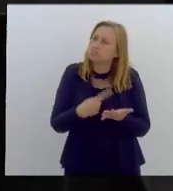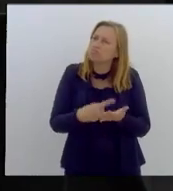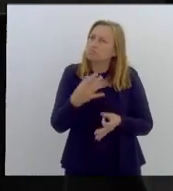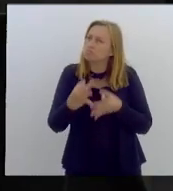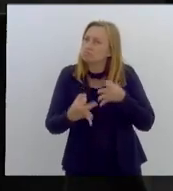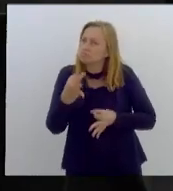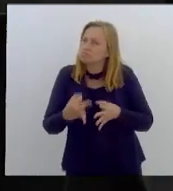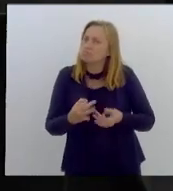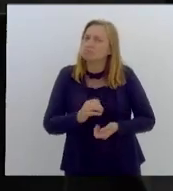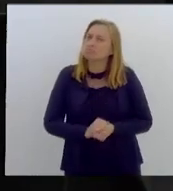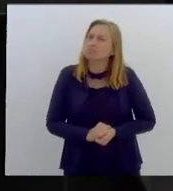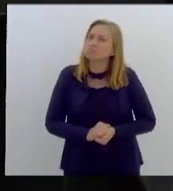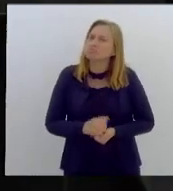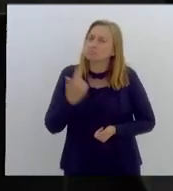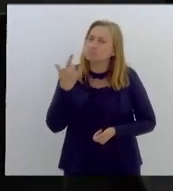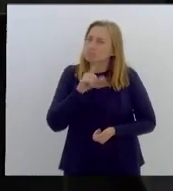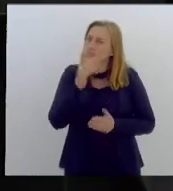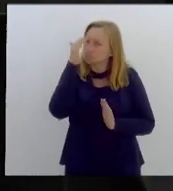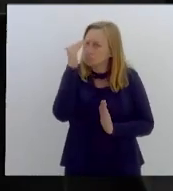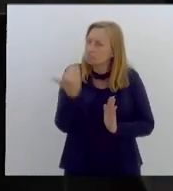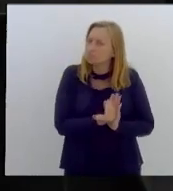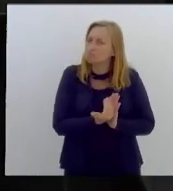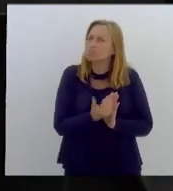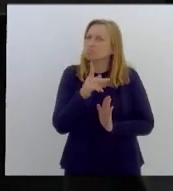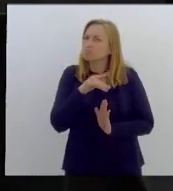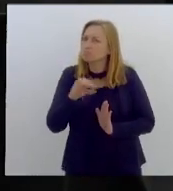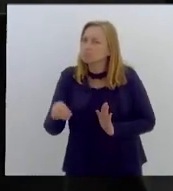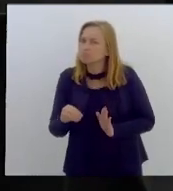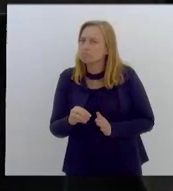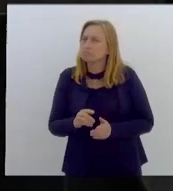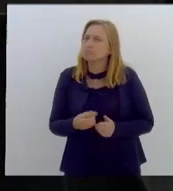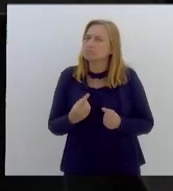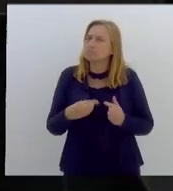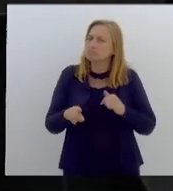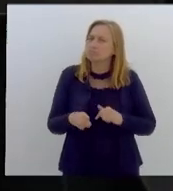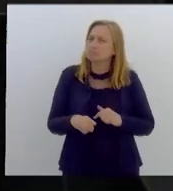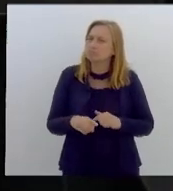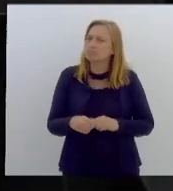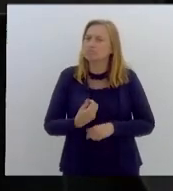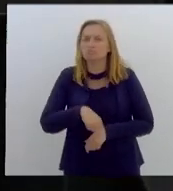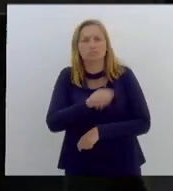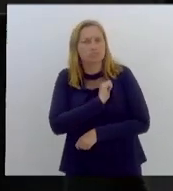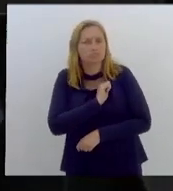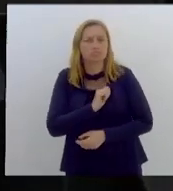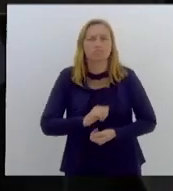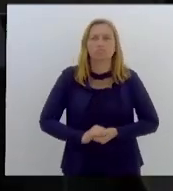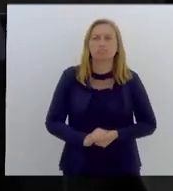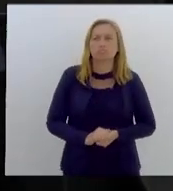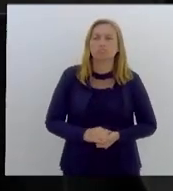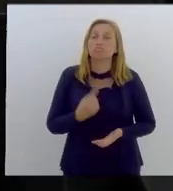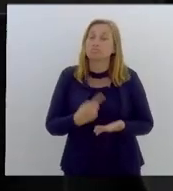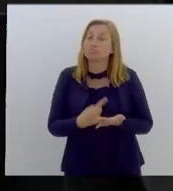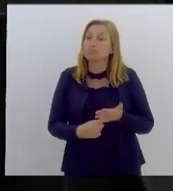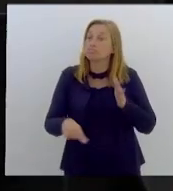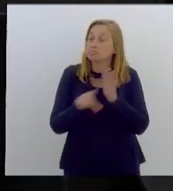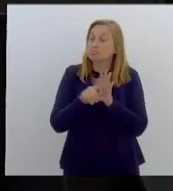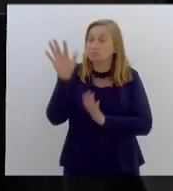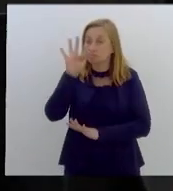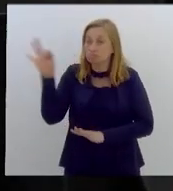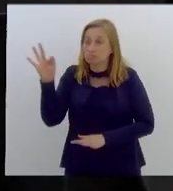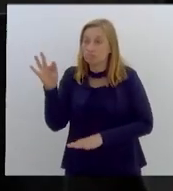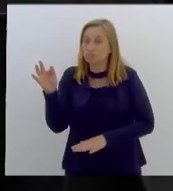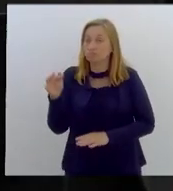judicial para conseguir cumprir o piso sem descumprir o regime de recuperação fiscal, porque é uma lei federal de